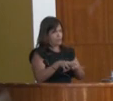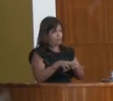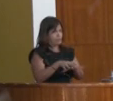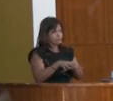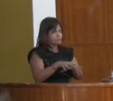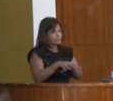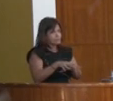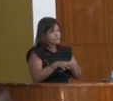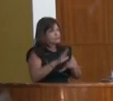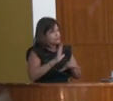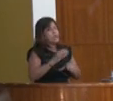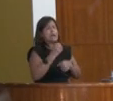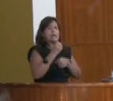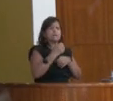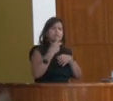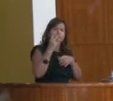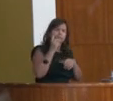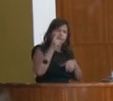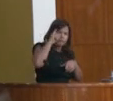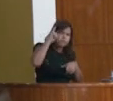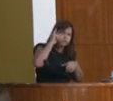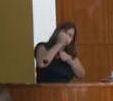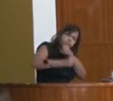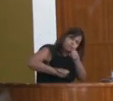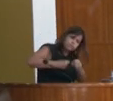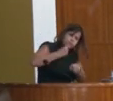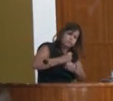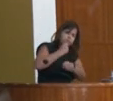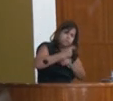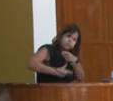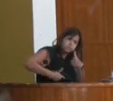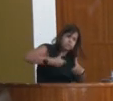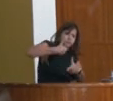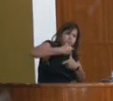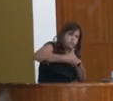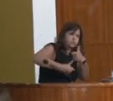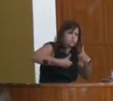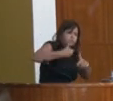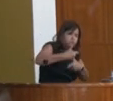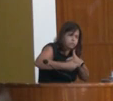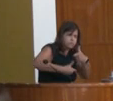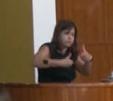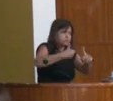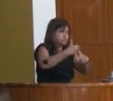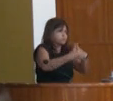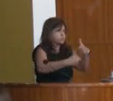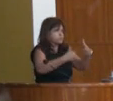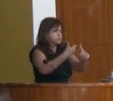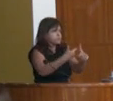paulatinamente, ano a ano, a gente está ganhando 1, 2%,